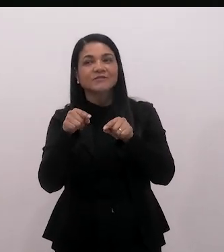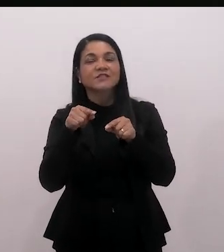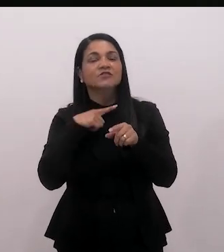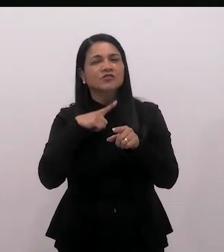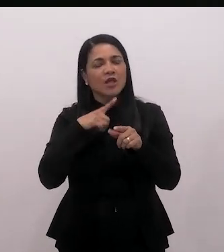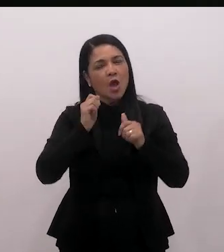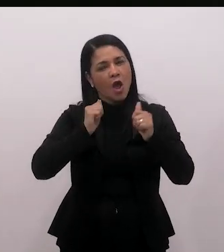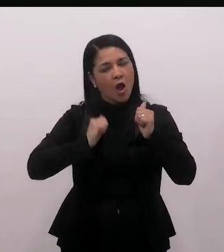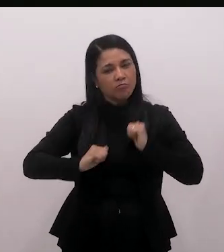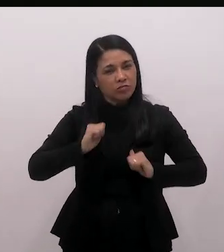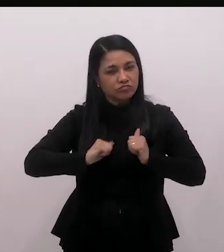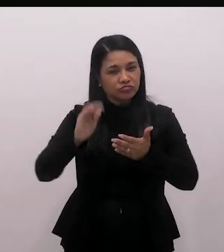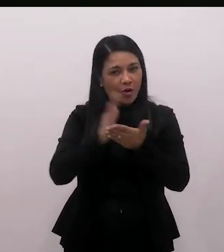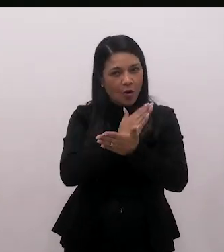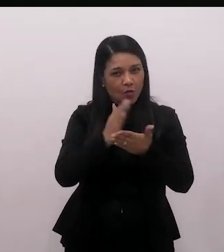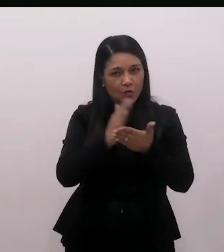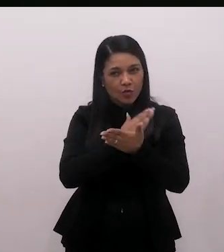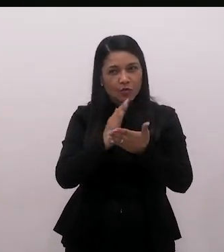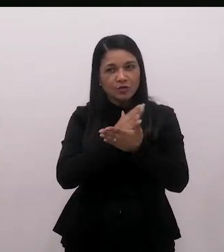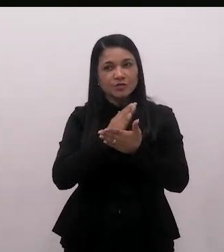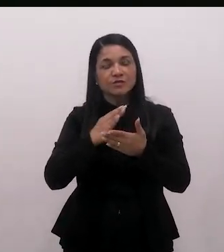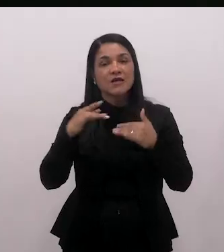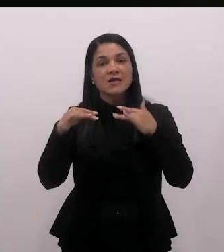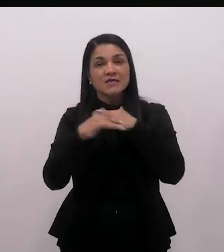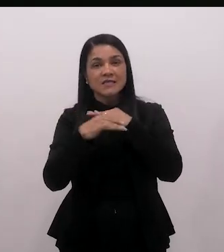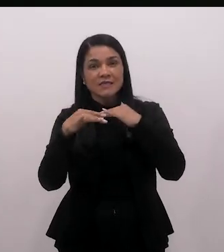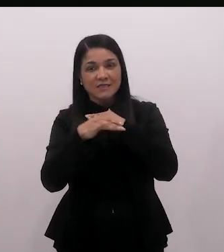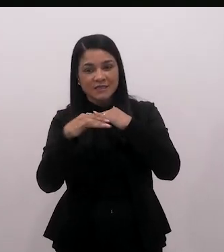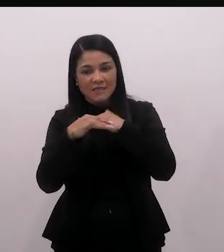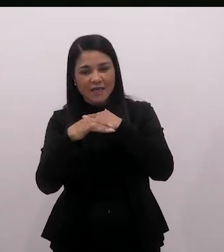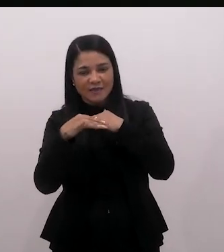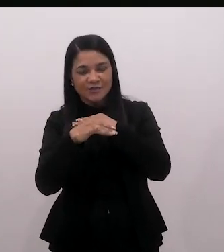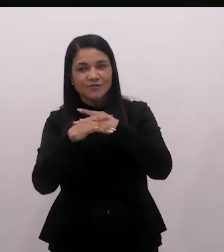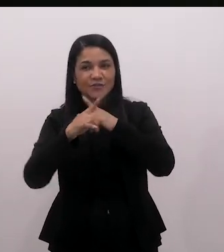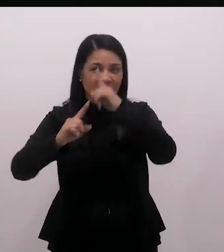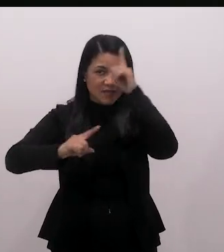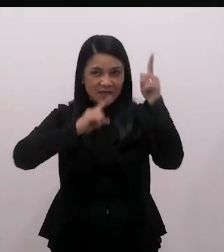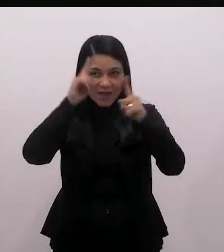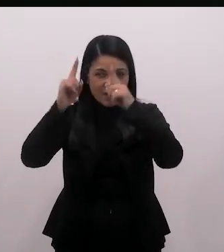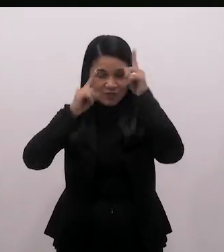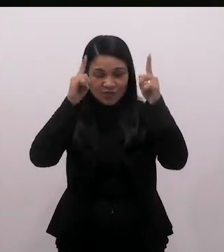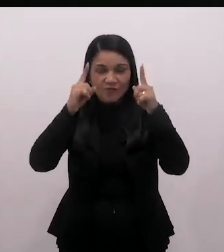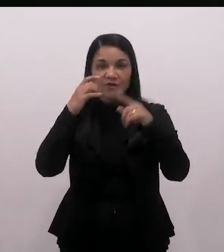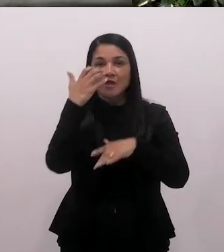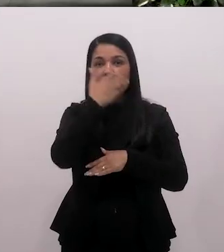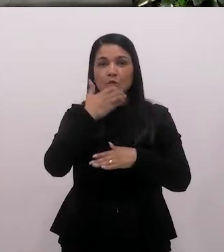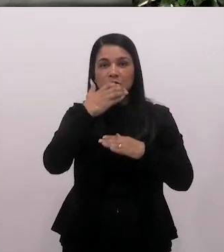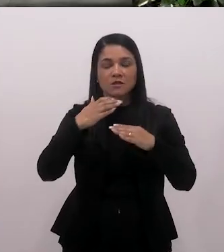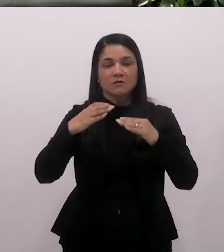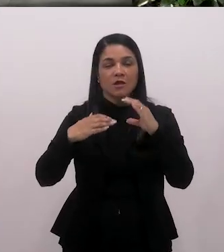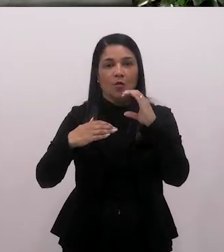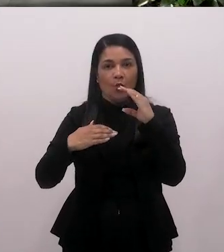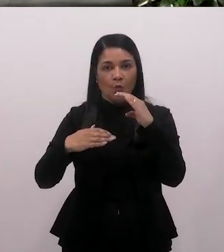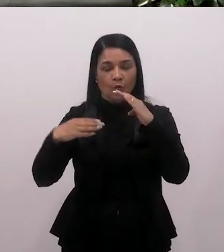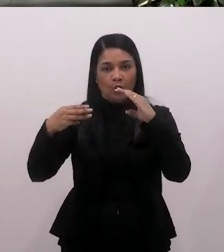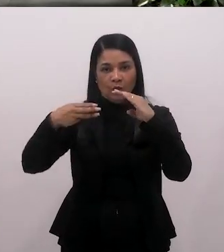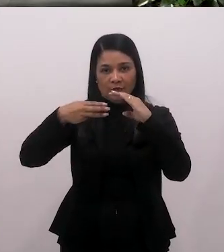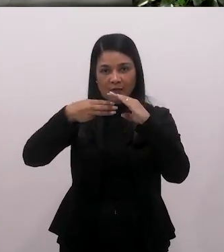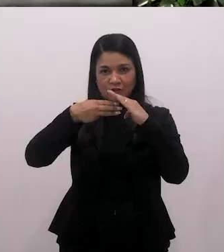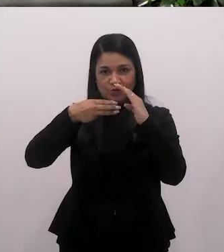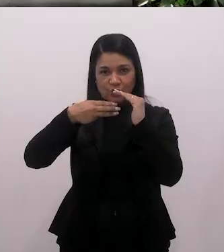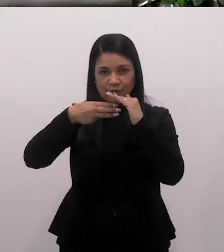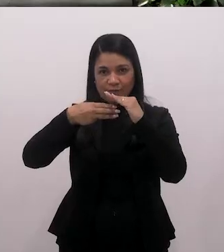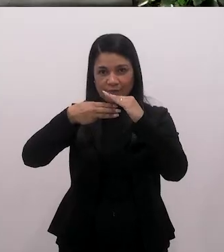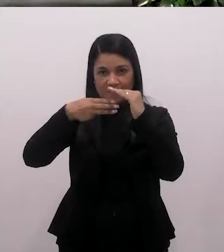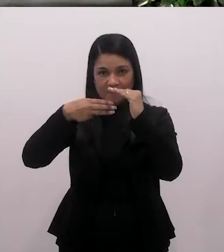muito daí, porque havia alguns artistas que são, por exemplo, Leiria é uma cidade criativa da música, da Unesco. Aí a gente